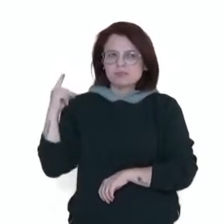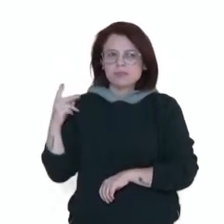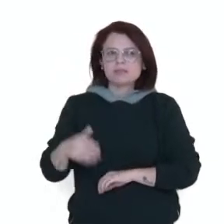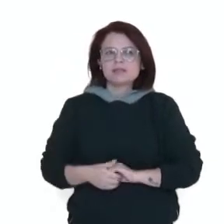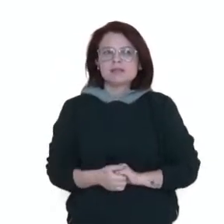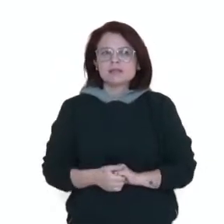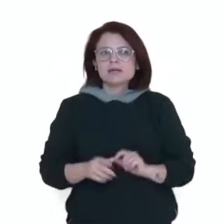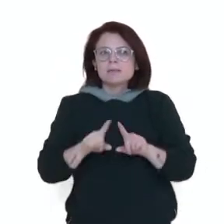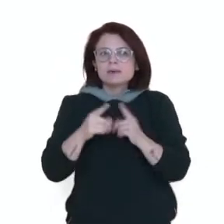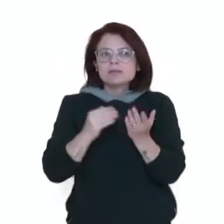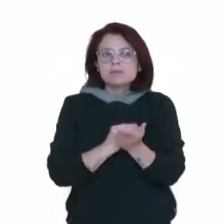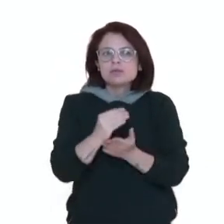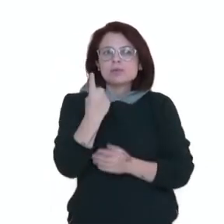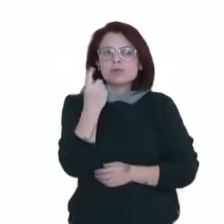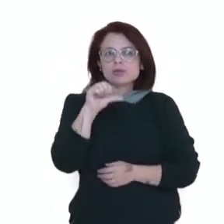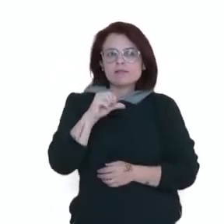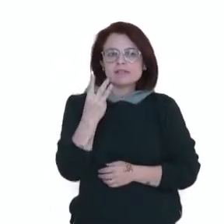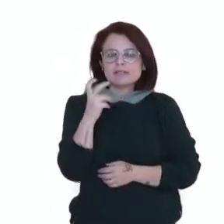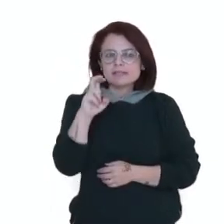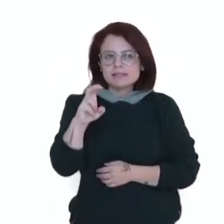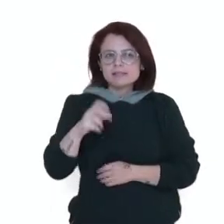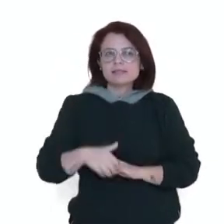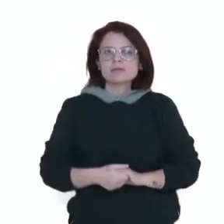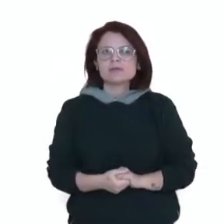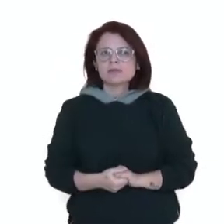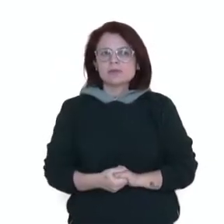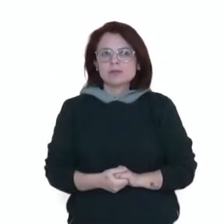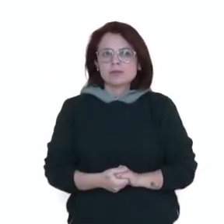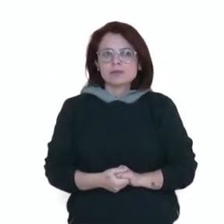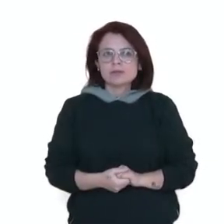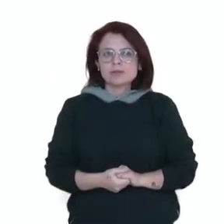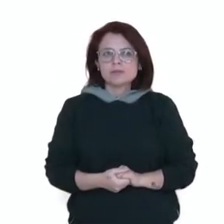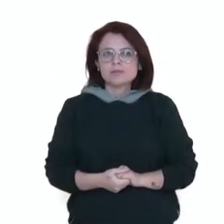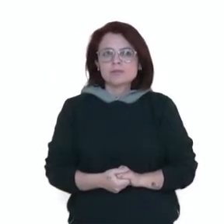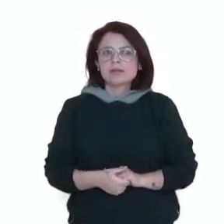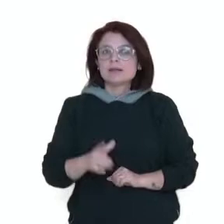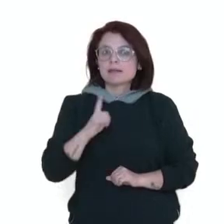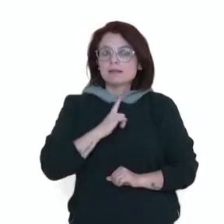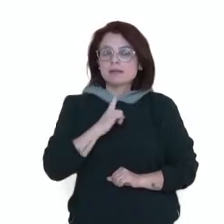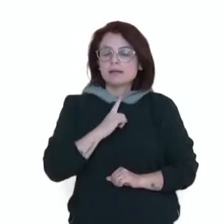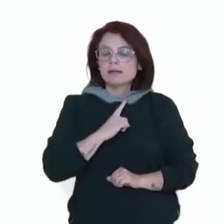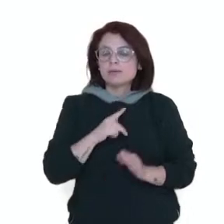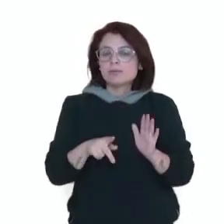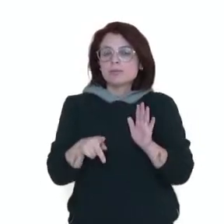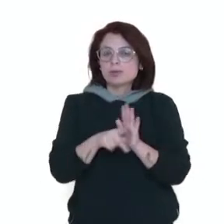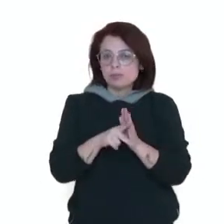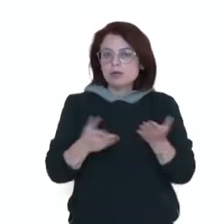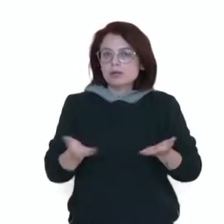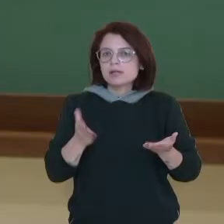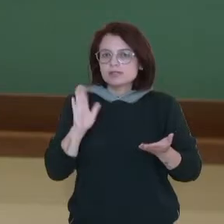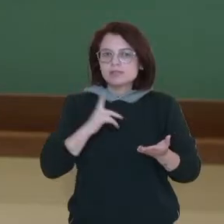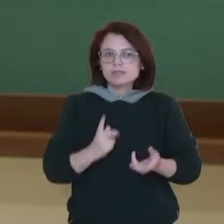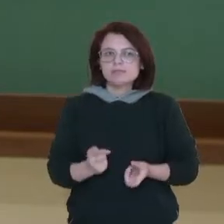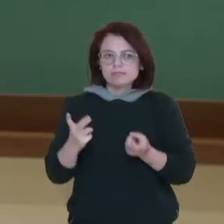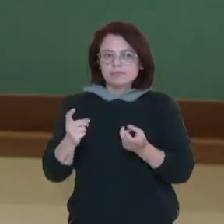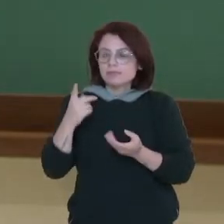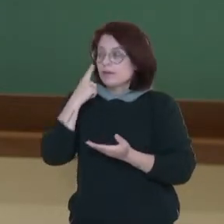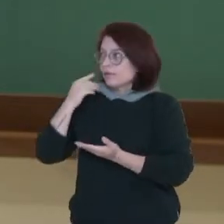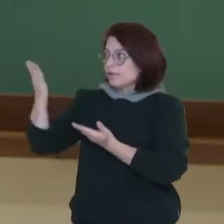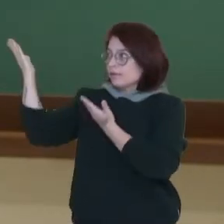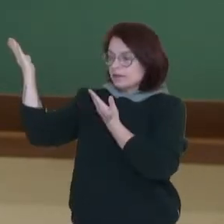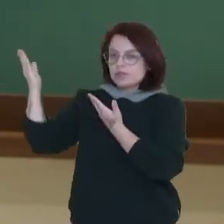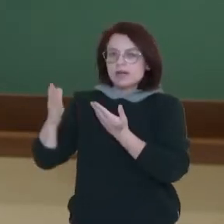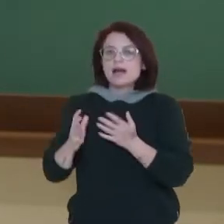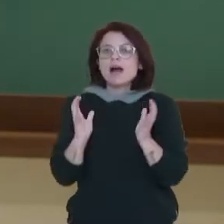termo surgiu só em 1935, o qual viabilizou o cultivo em escala comercial. Então, aqui na imagem, por exemplo, a gente tem a hidroponia do alface,